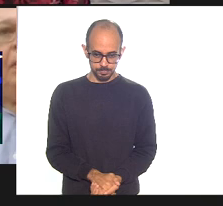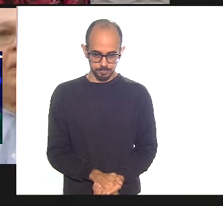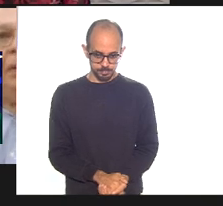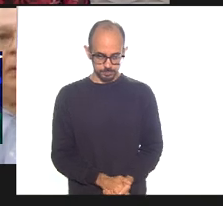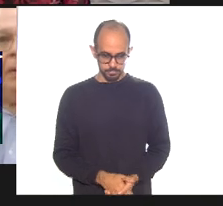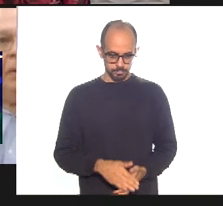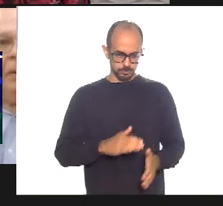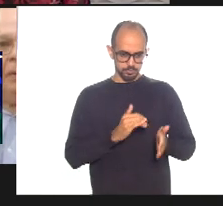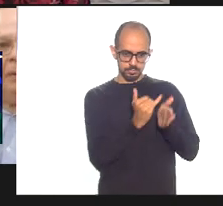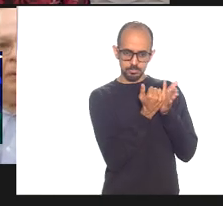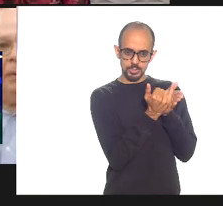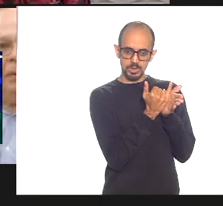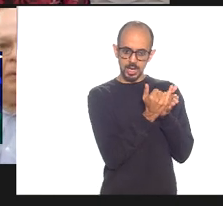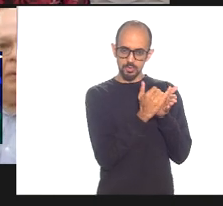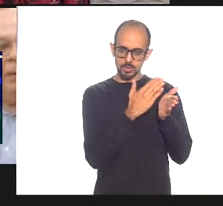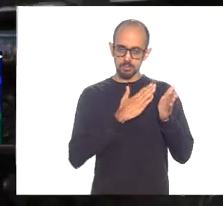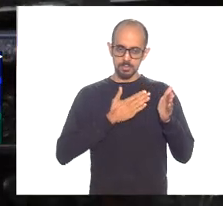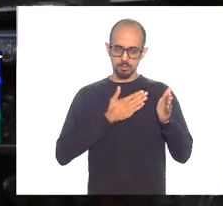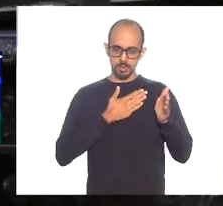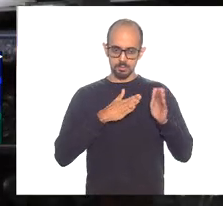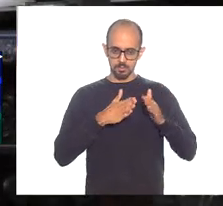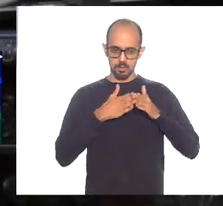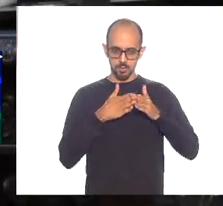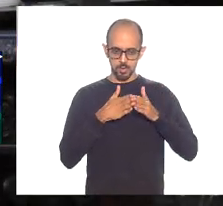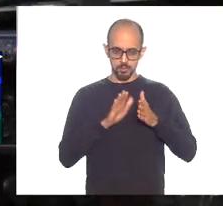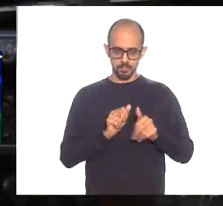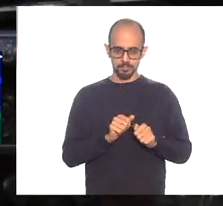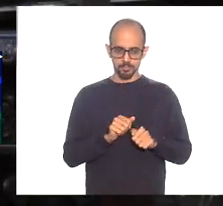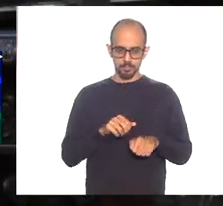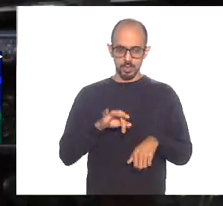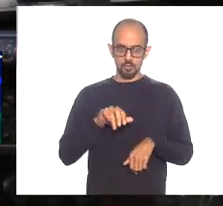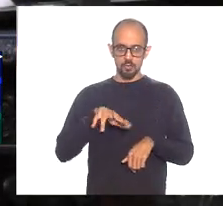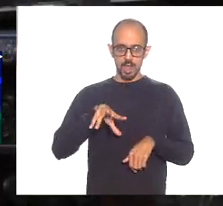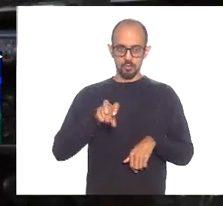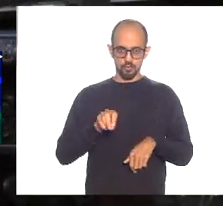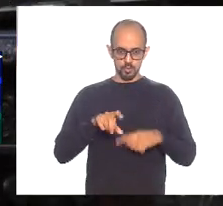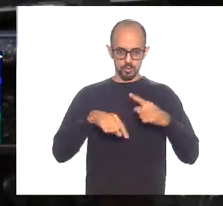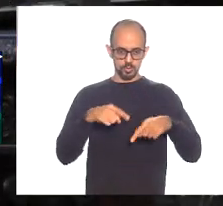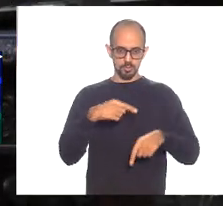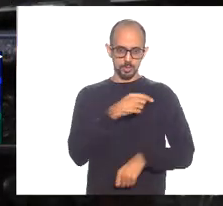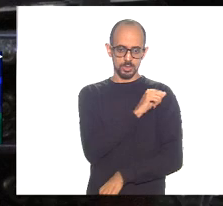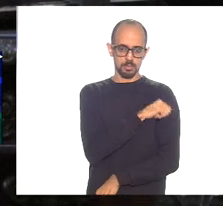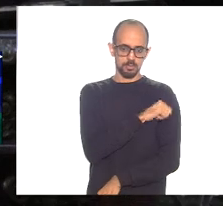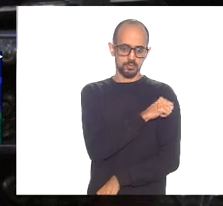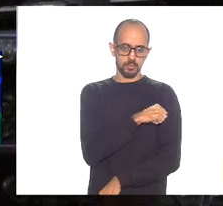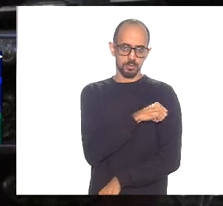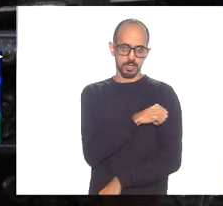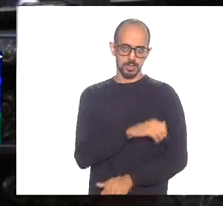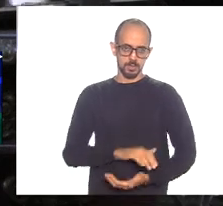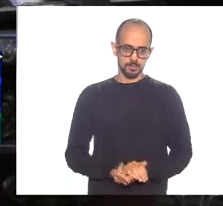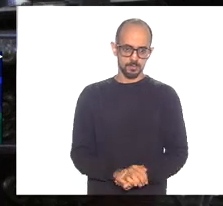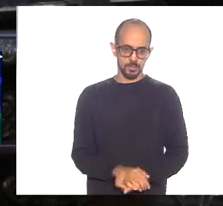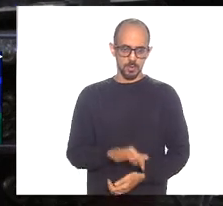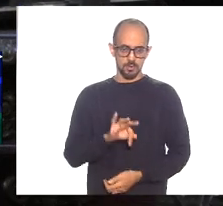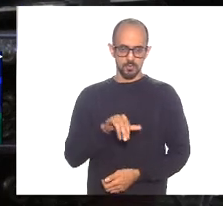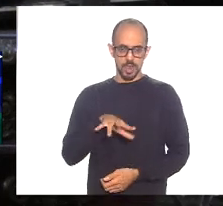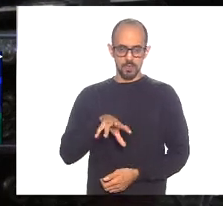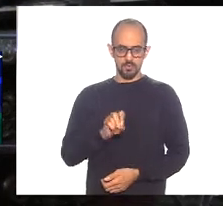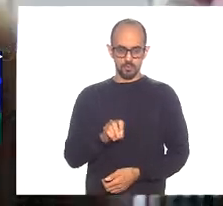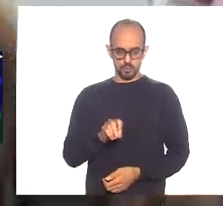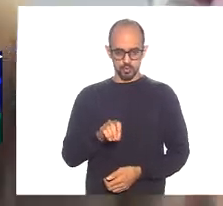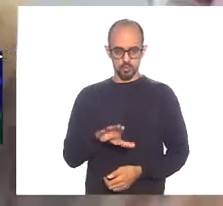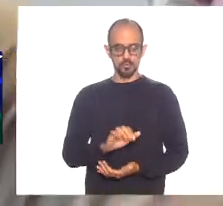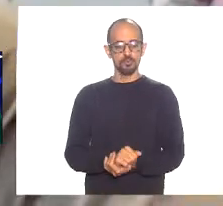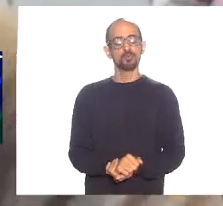escreve tão inscritos Serafina e deputado a enfermeira a laranja do